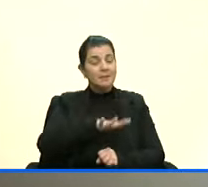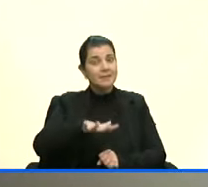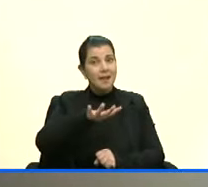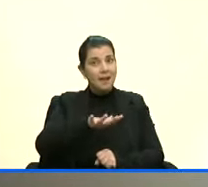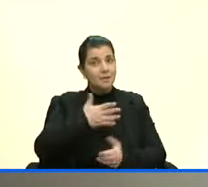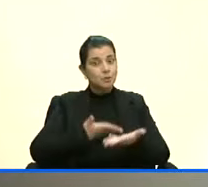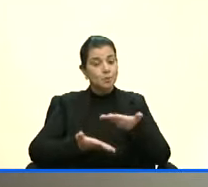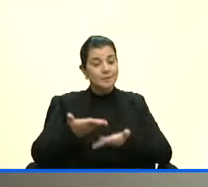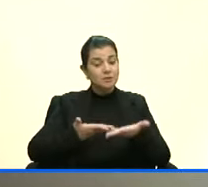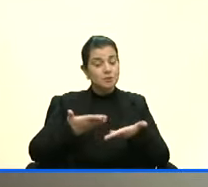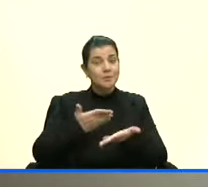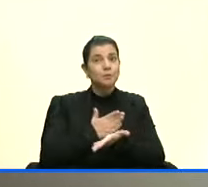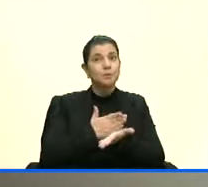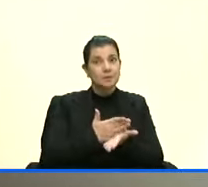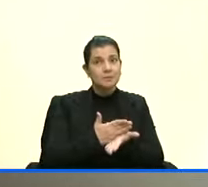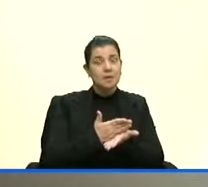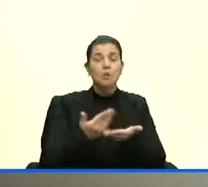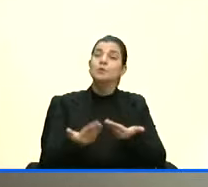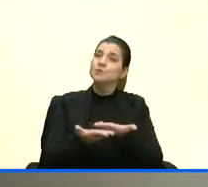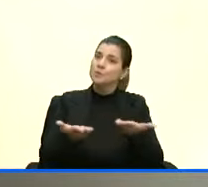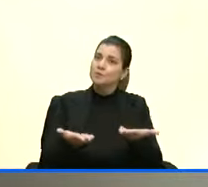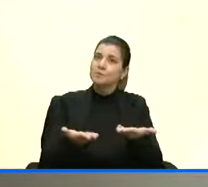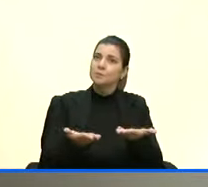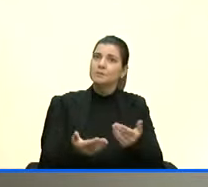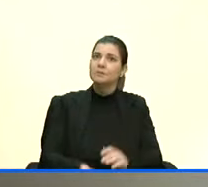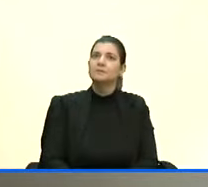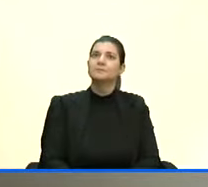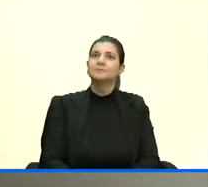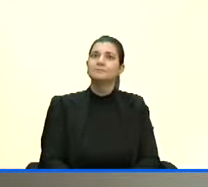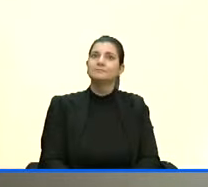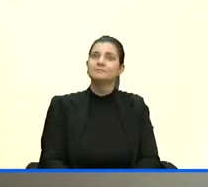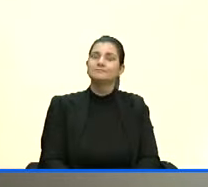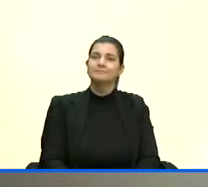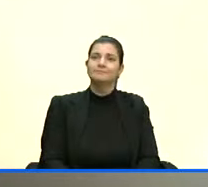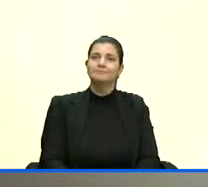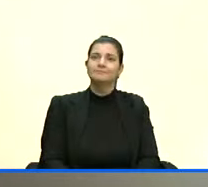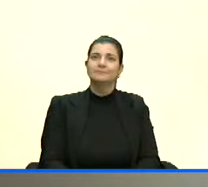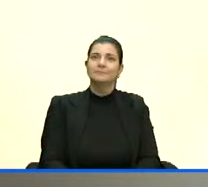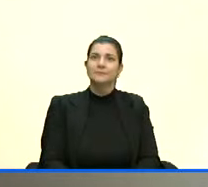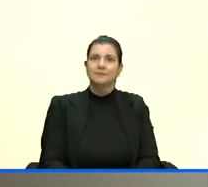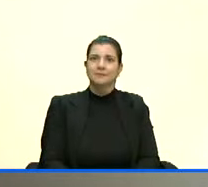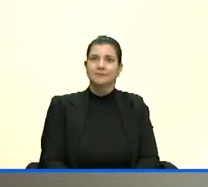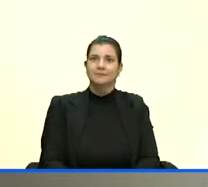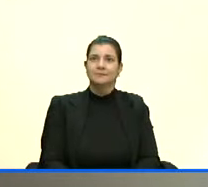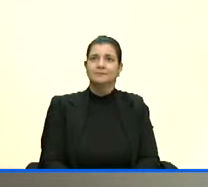do atendimento inicial, me coloco totalmente à disposição, deputada, e a todos.